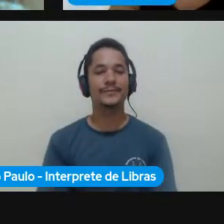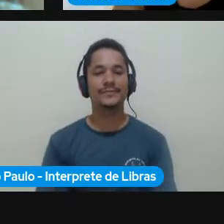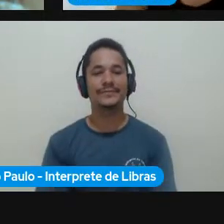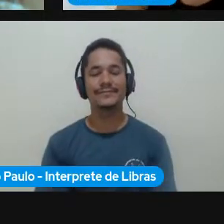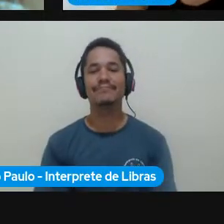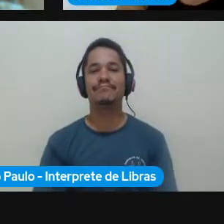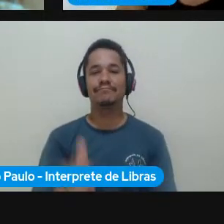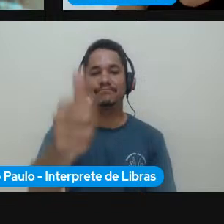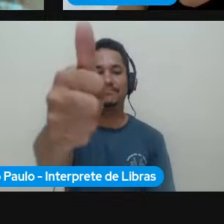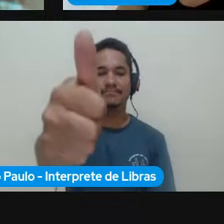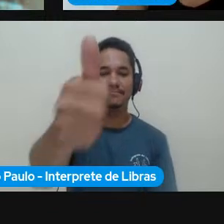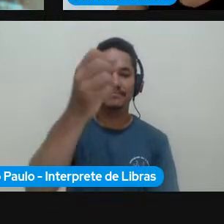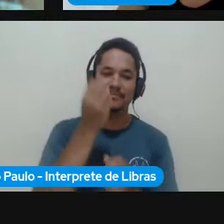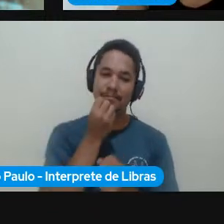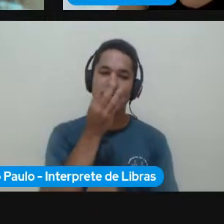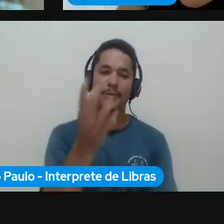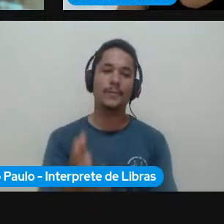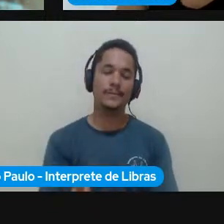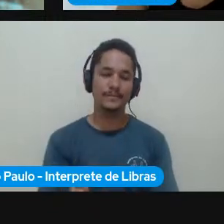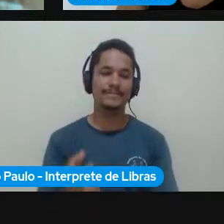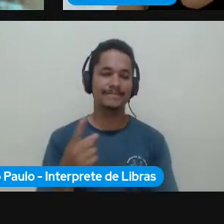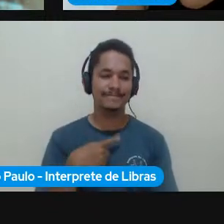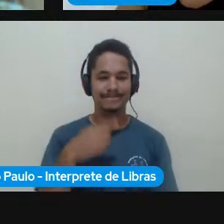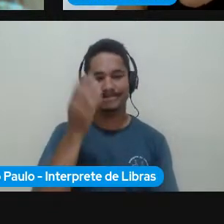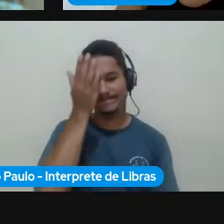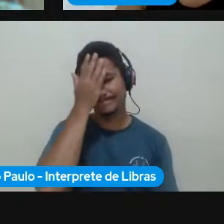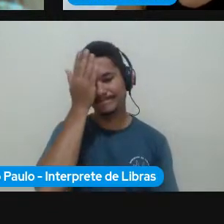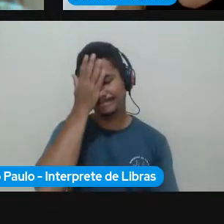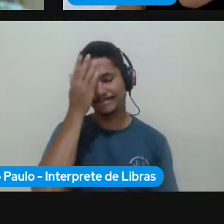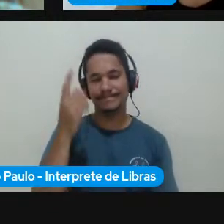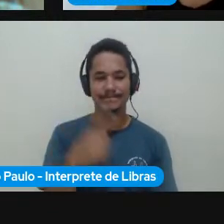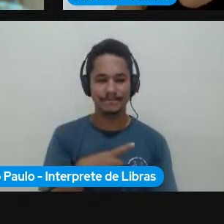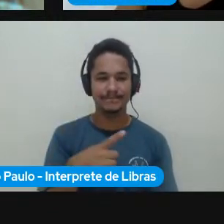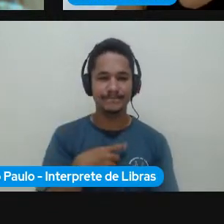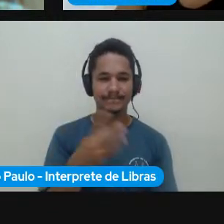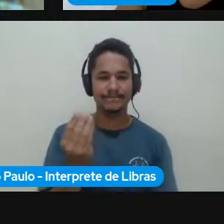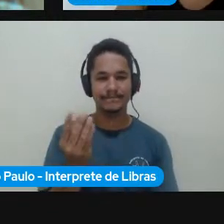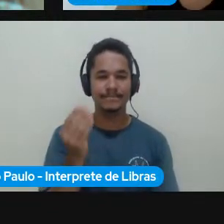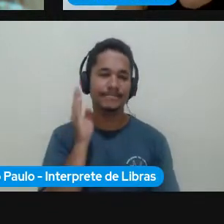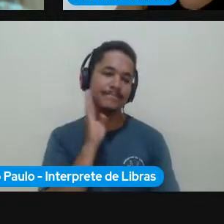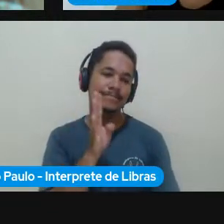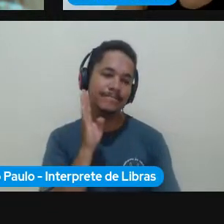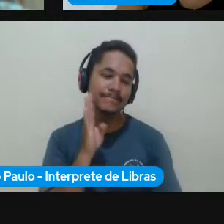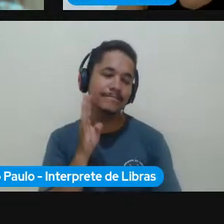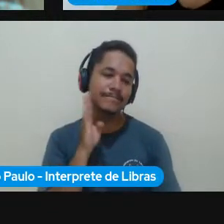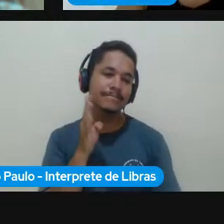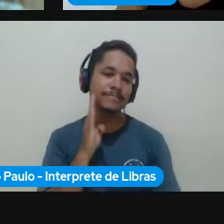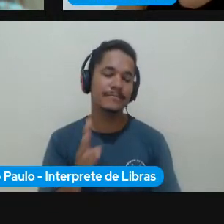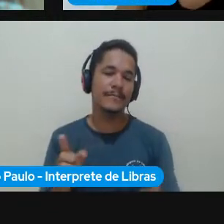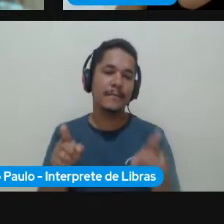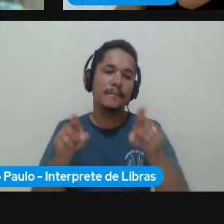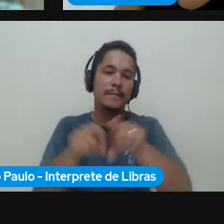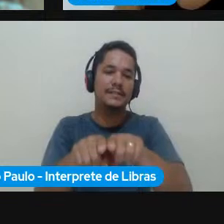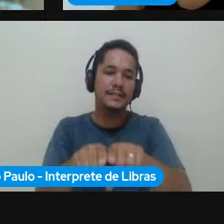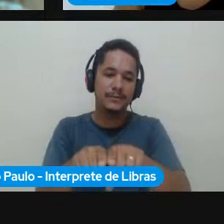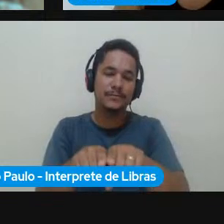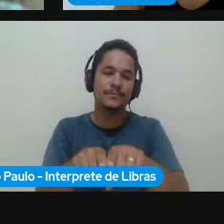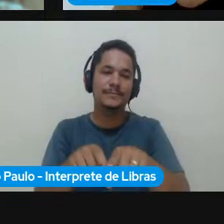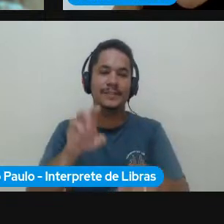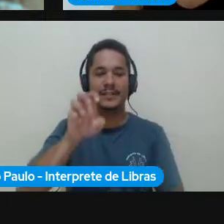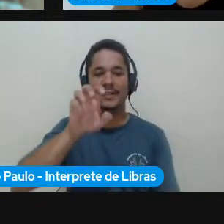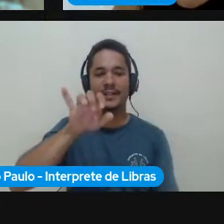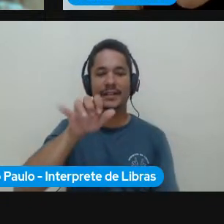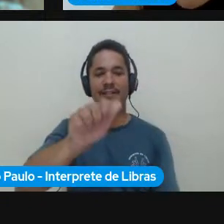bom, Diego, bom saber que tem muita gente legal, bacana e parceira aí da EJA,